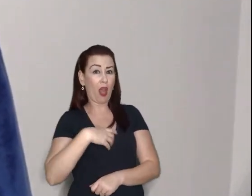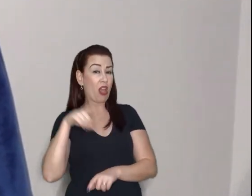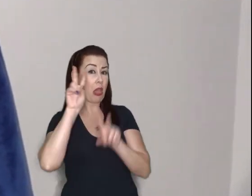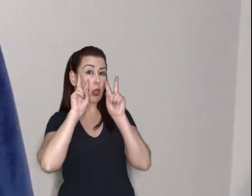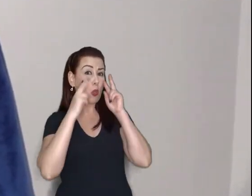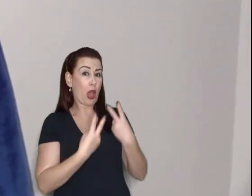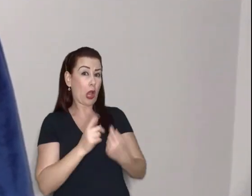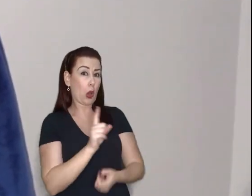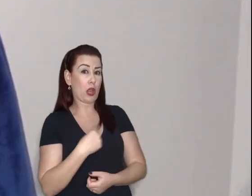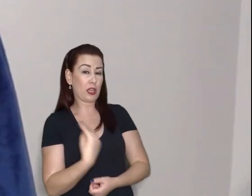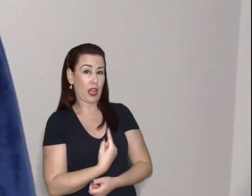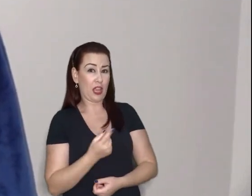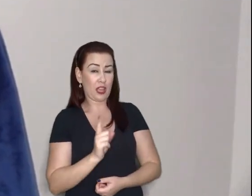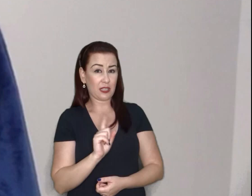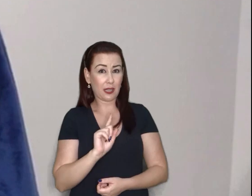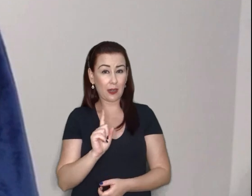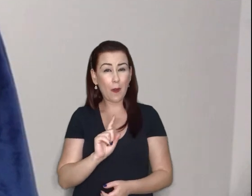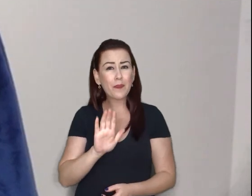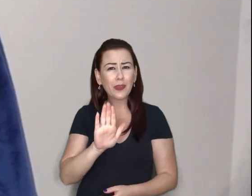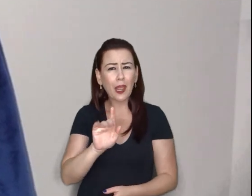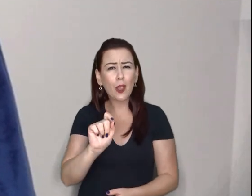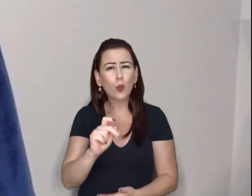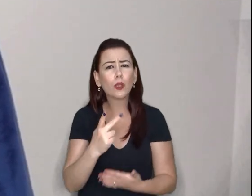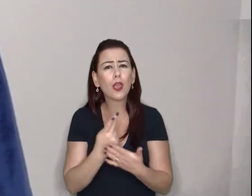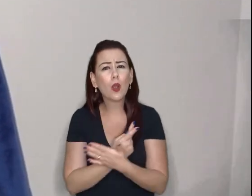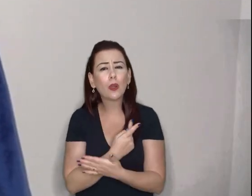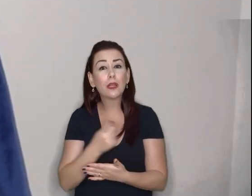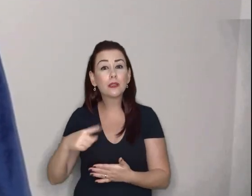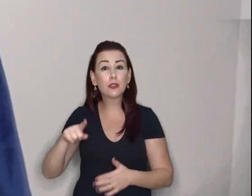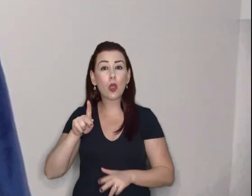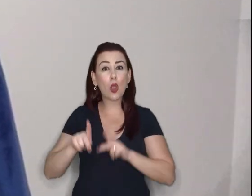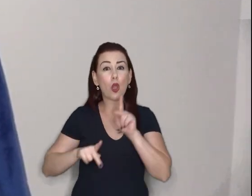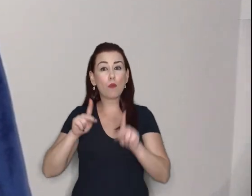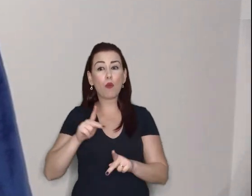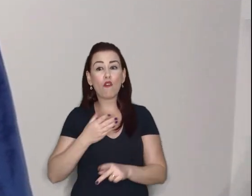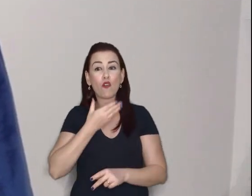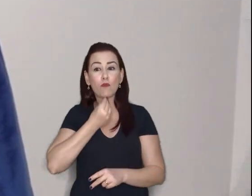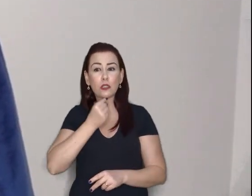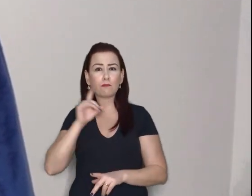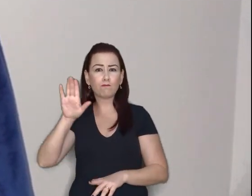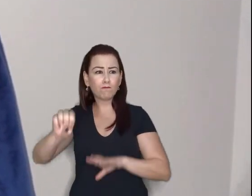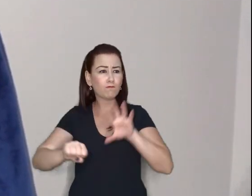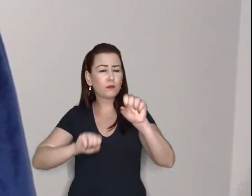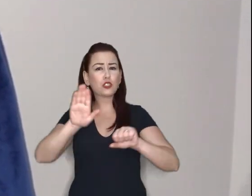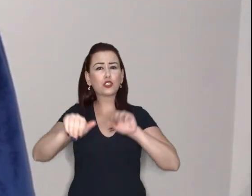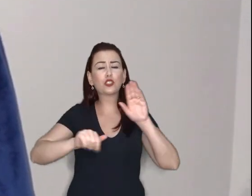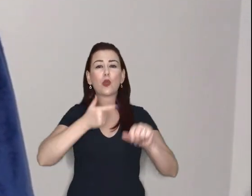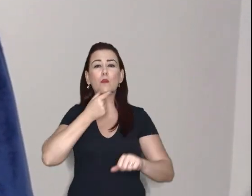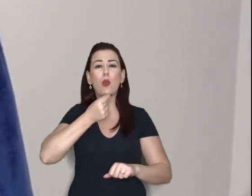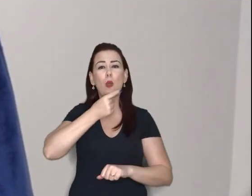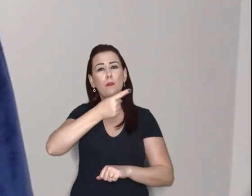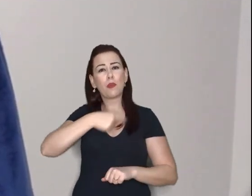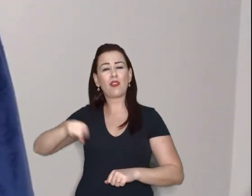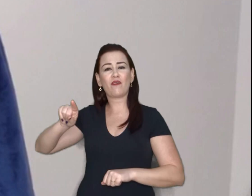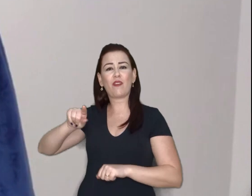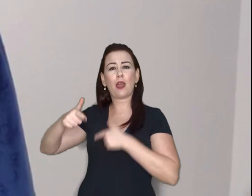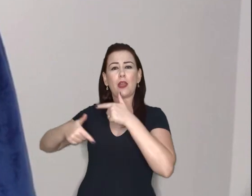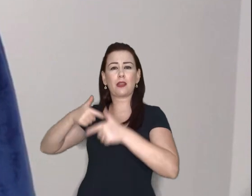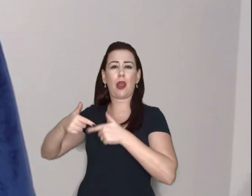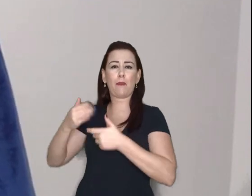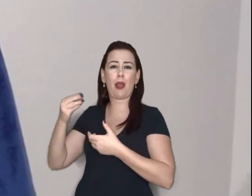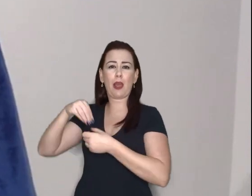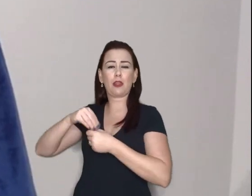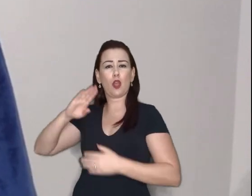imperador. Nesse contexto, houve uma apelação à população masculina para que se alistasse e combatesse a violência dos